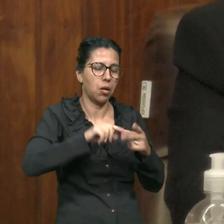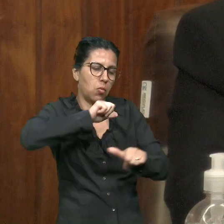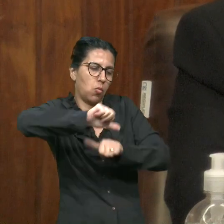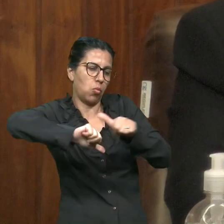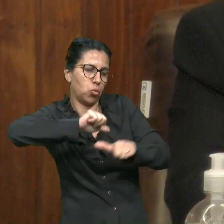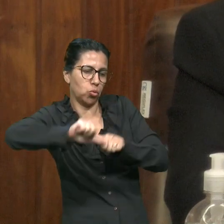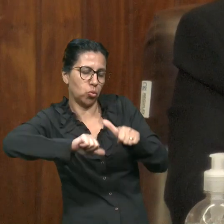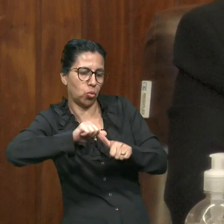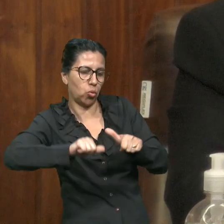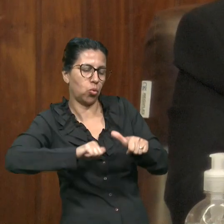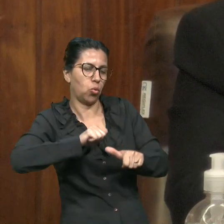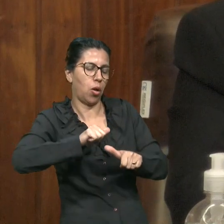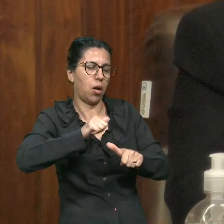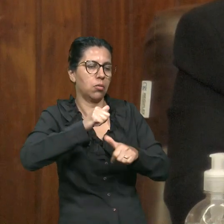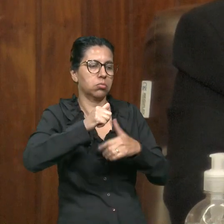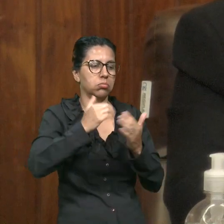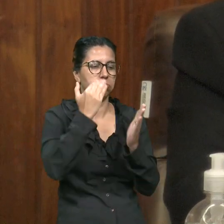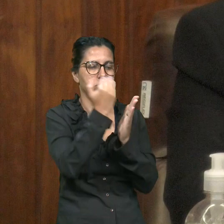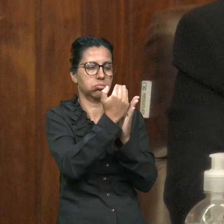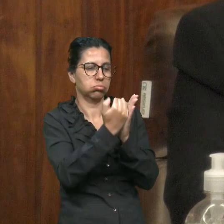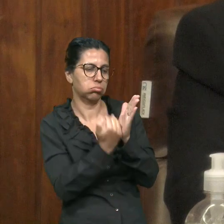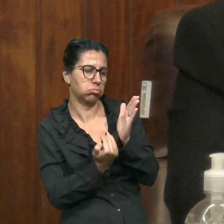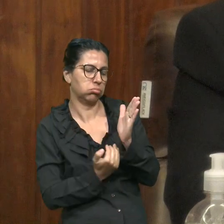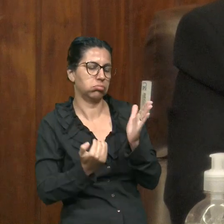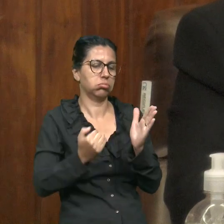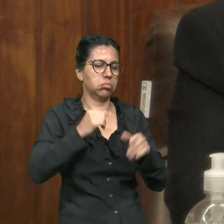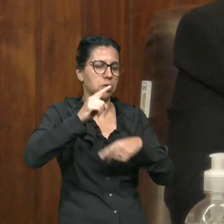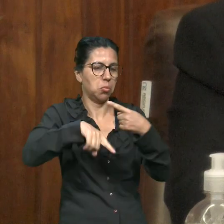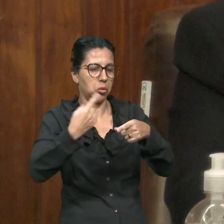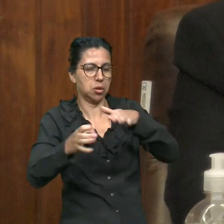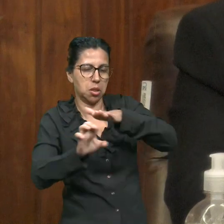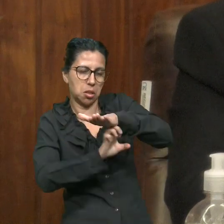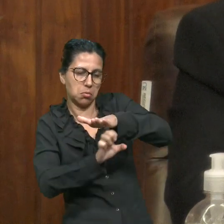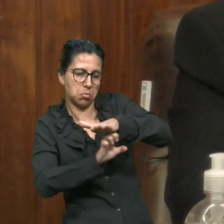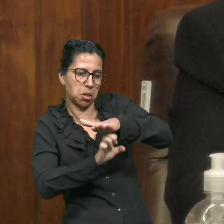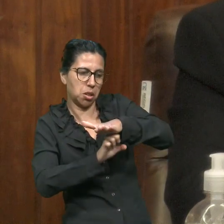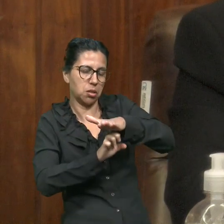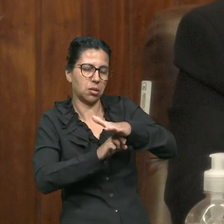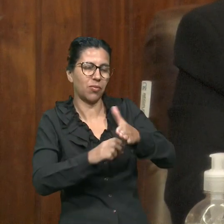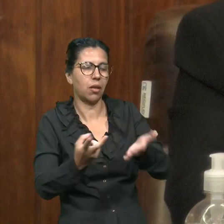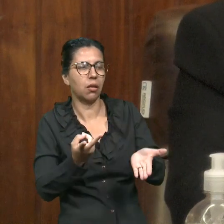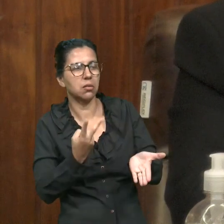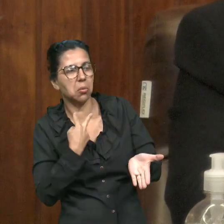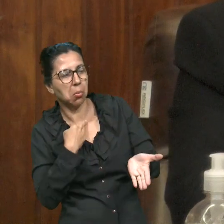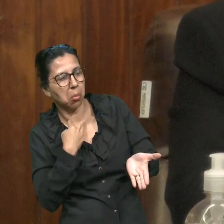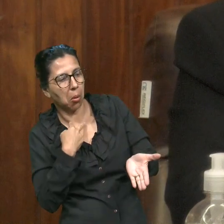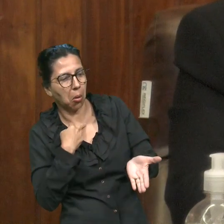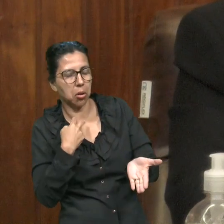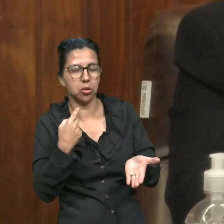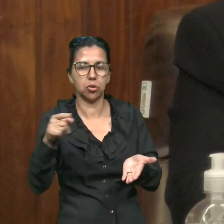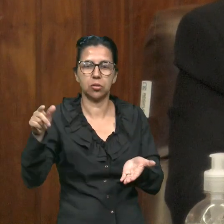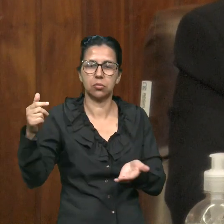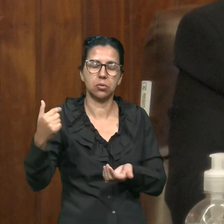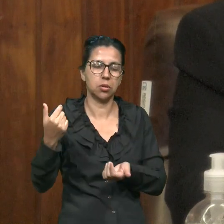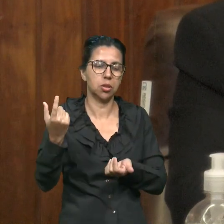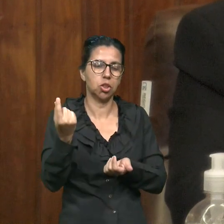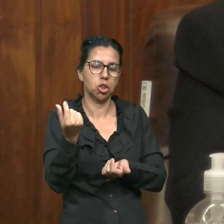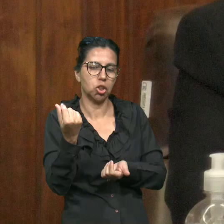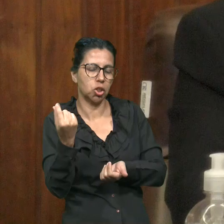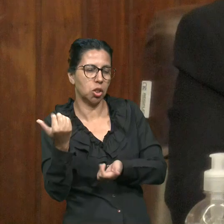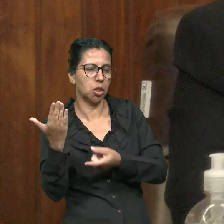portanto, todo edital de licitação, uma vez que as demais empresas participantes não puderam ofertar suas propostas, considerando